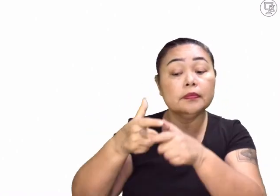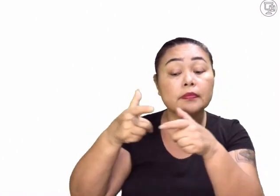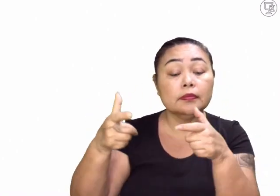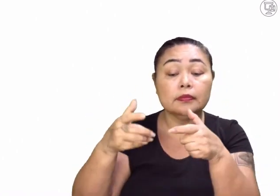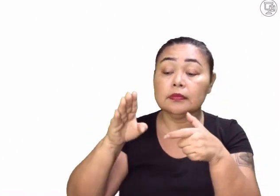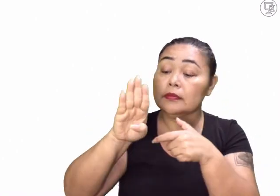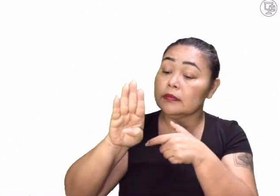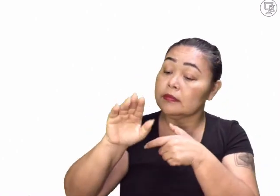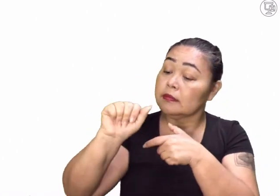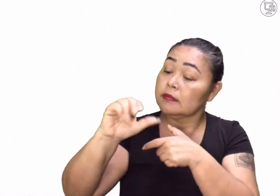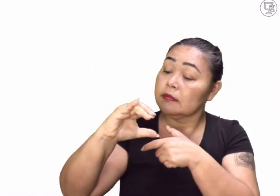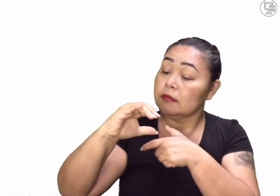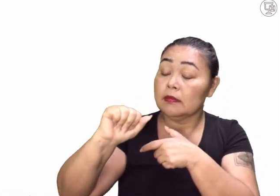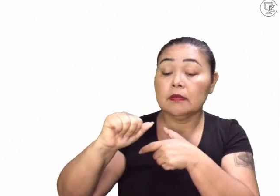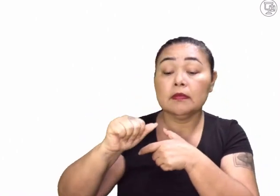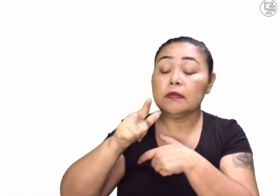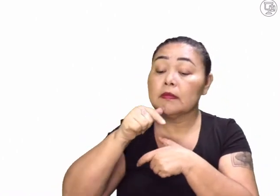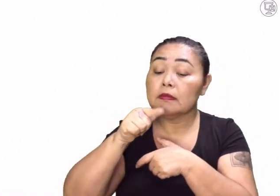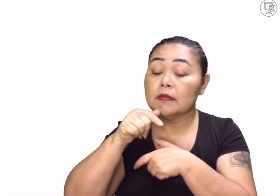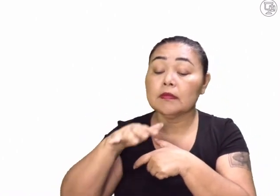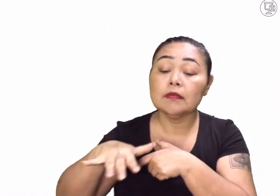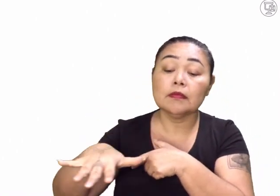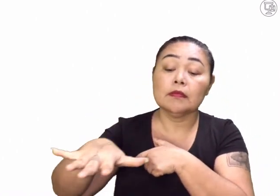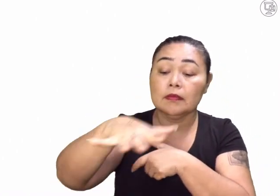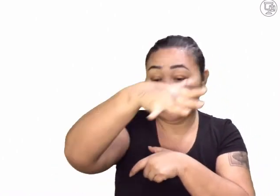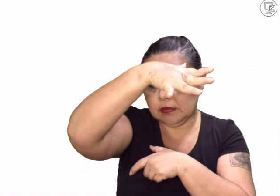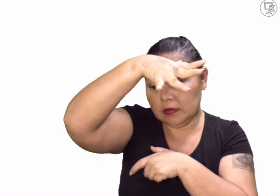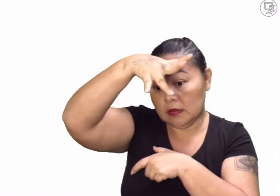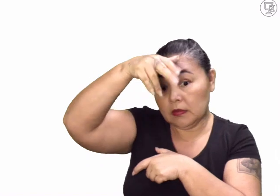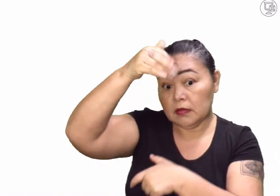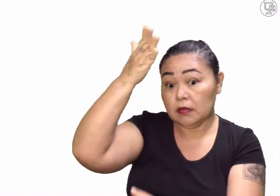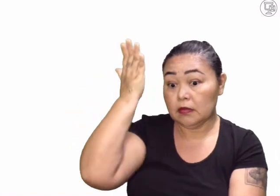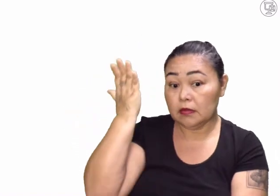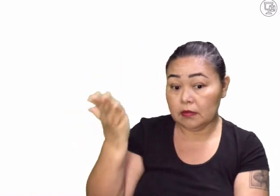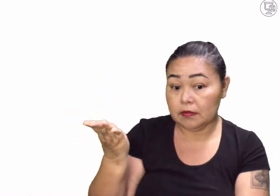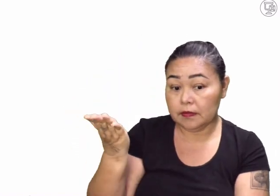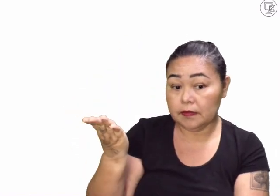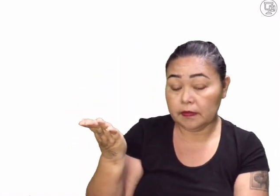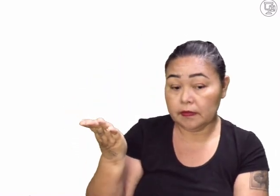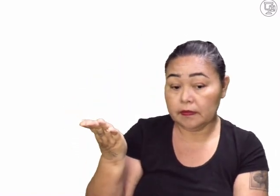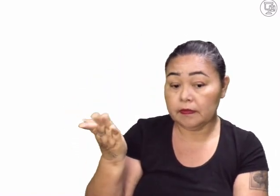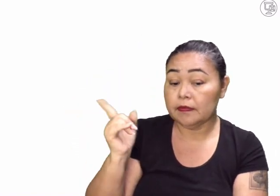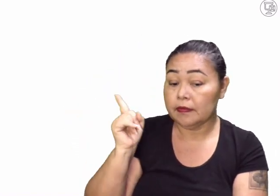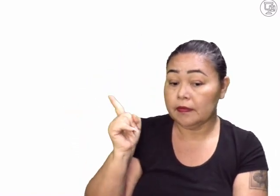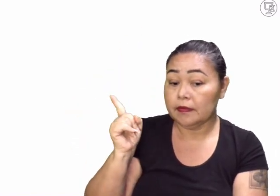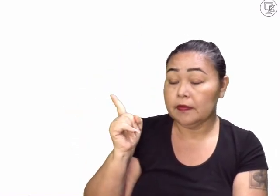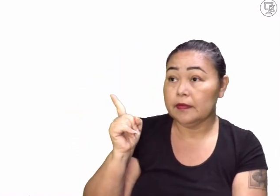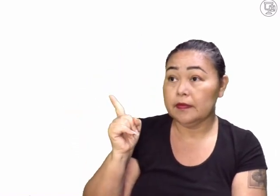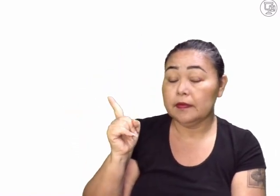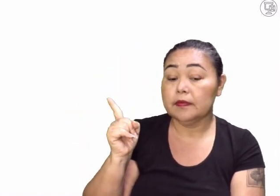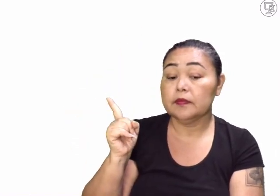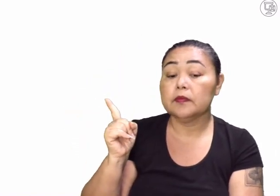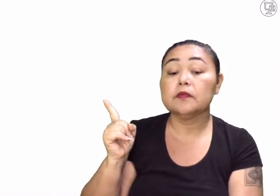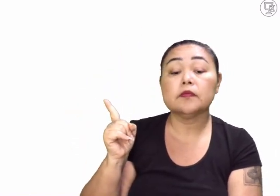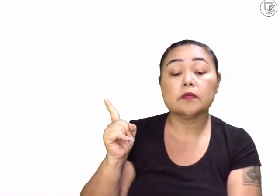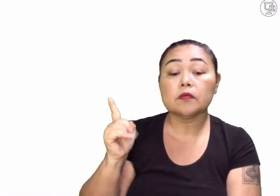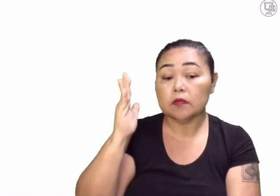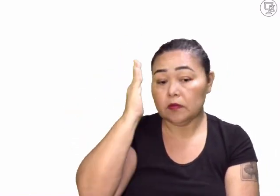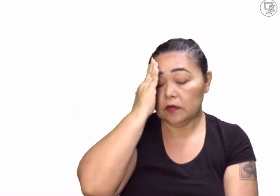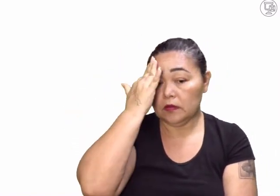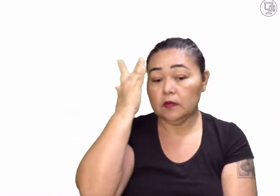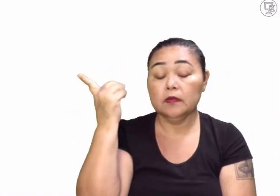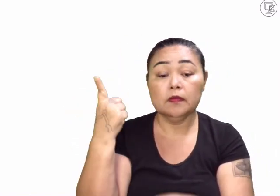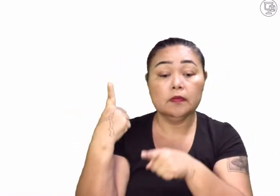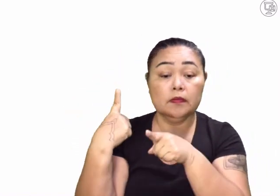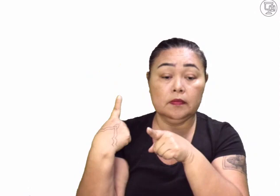da bacia hidrográfica, a bacia amazônica. E aí, galera, estão entendendo